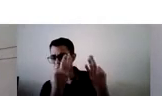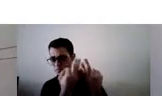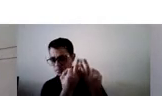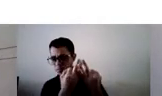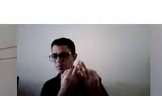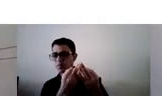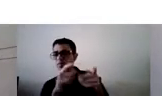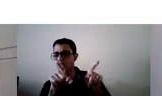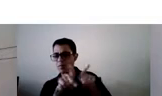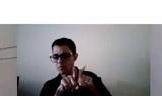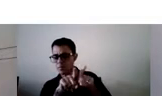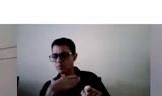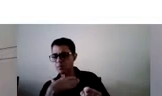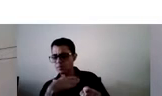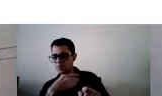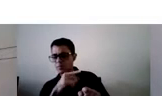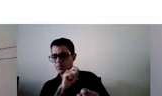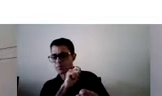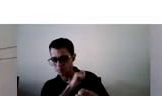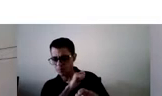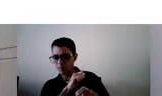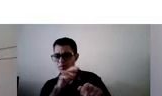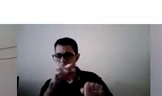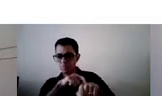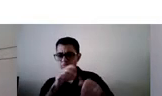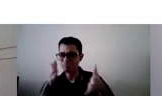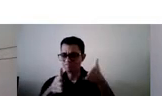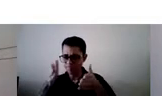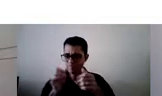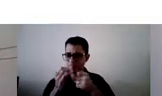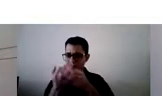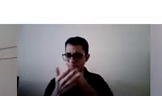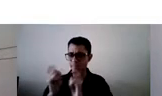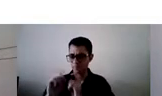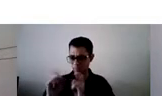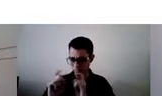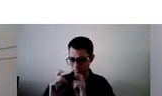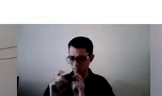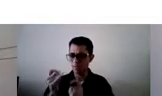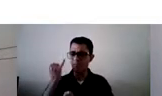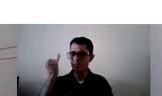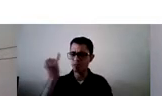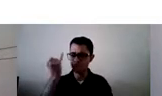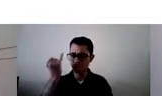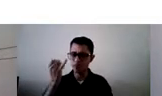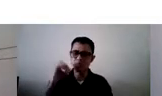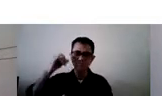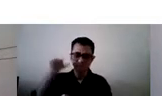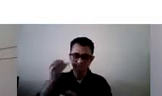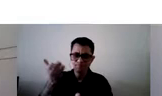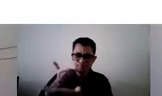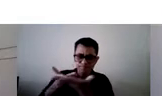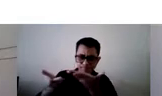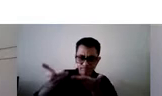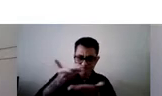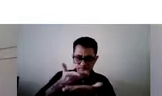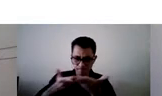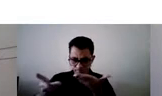alunos. Então, eu acho que nesse momento, nesse ATPC, o quanto mais experiência trocarmos,